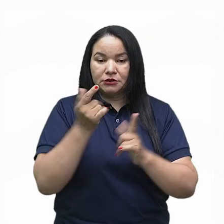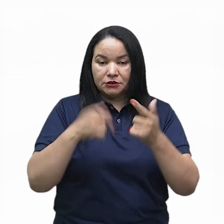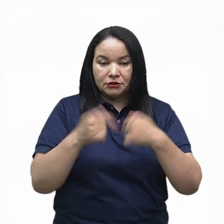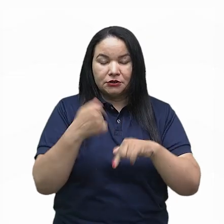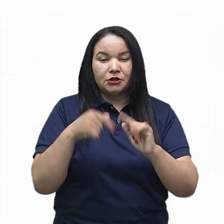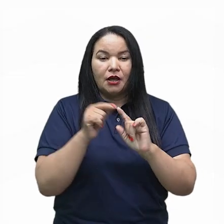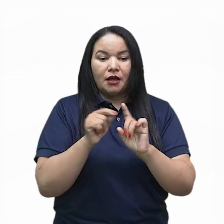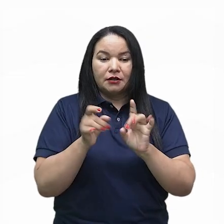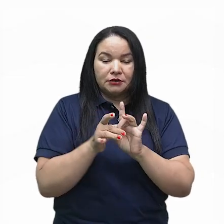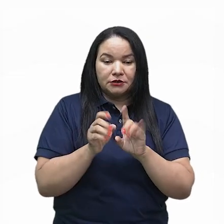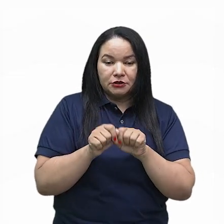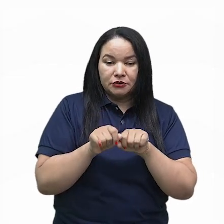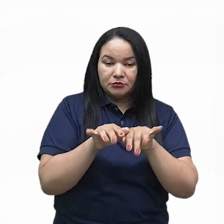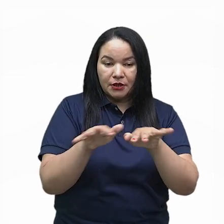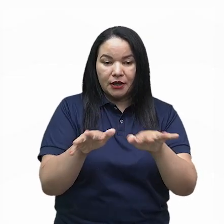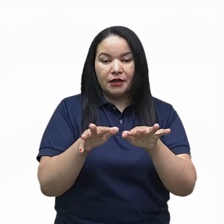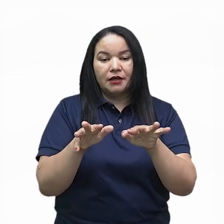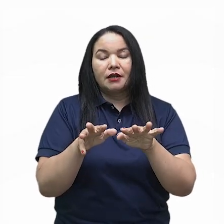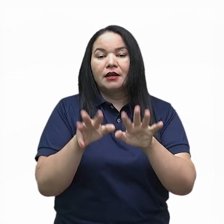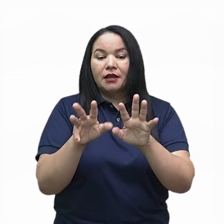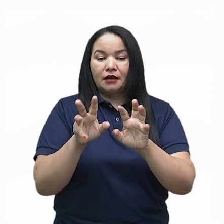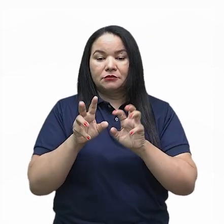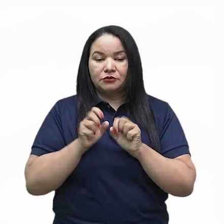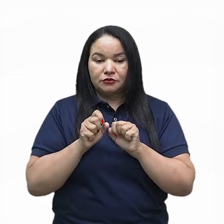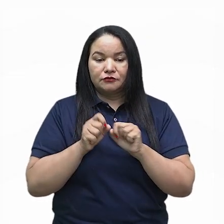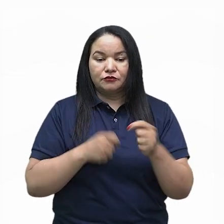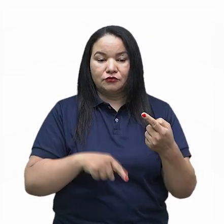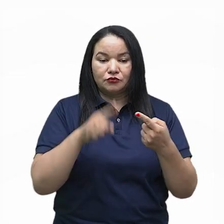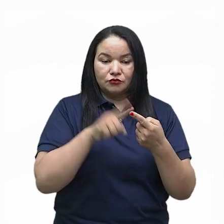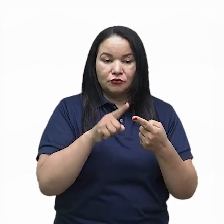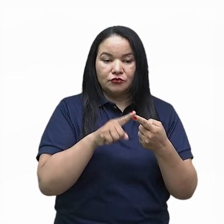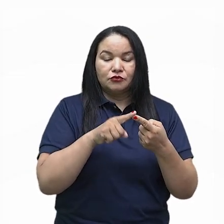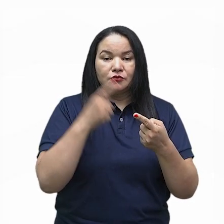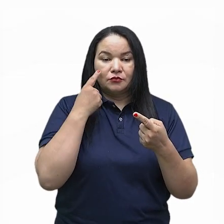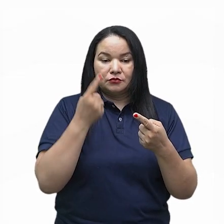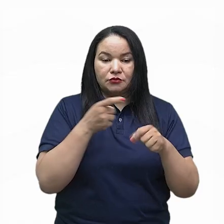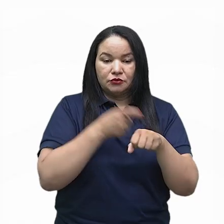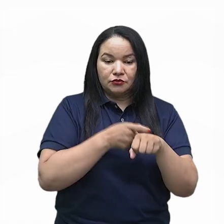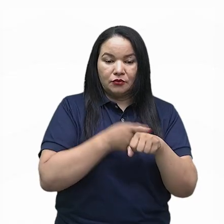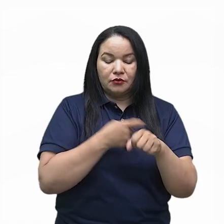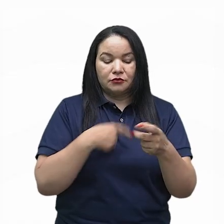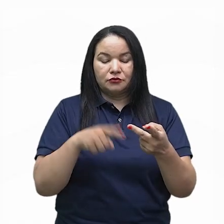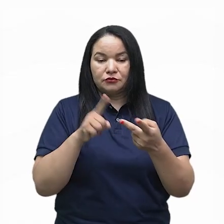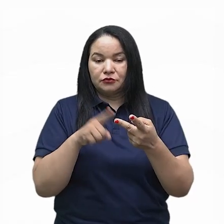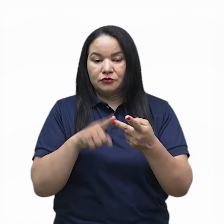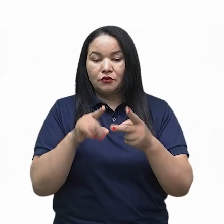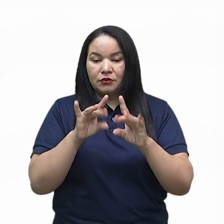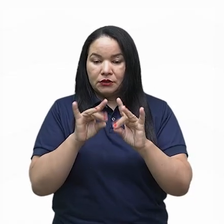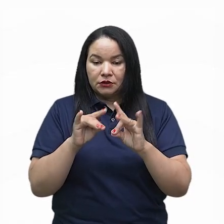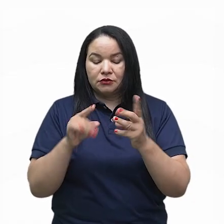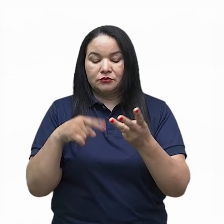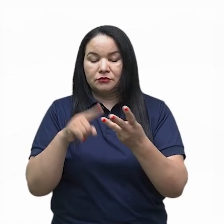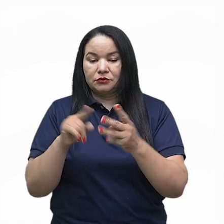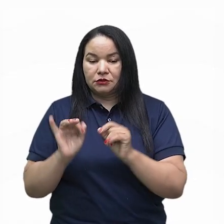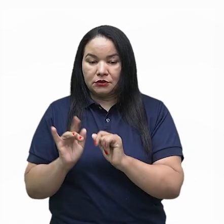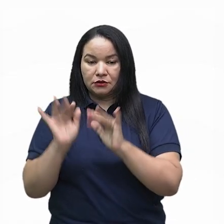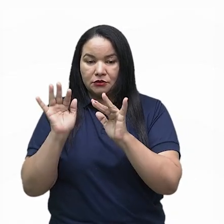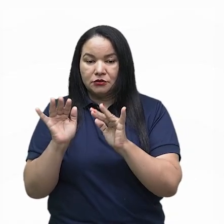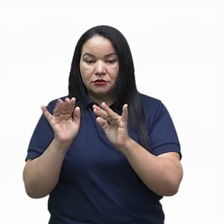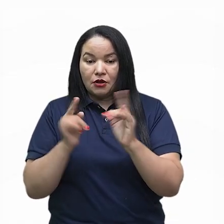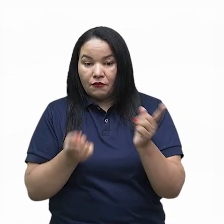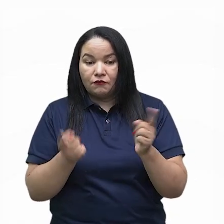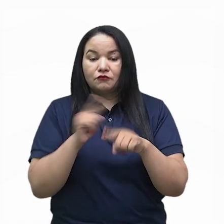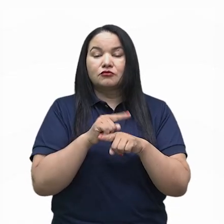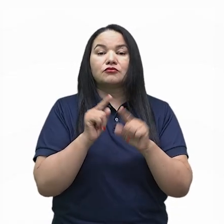nós temos sólido, líquido e gás, né? E as passagens, né? Fusão, que é do sólido para